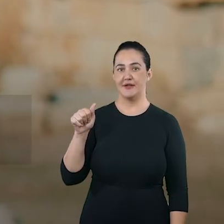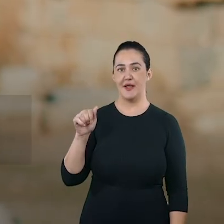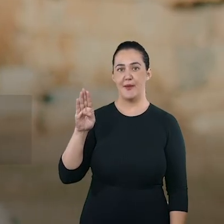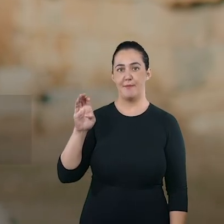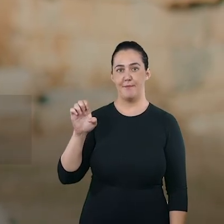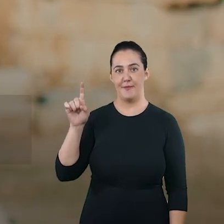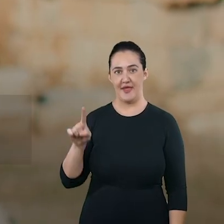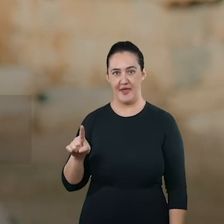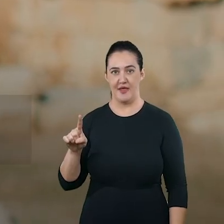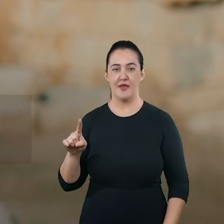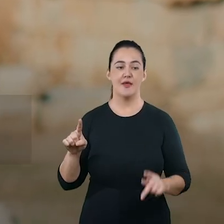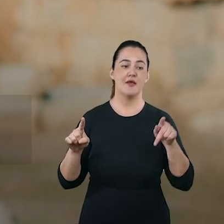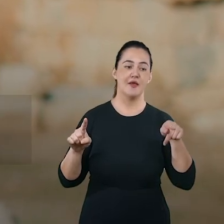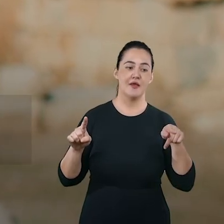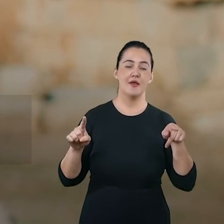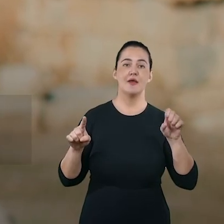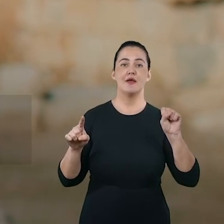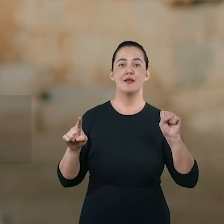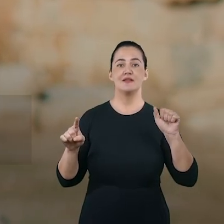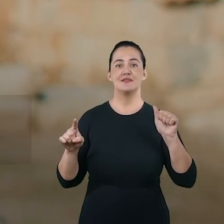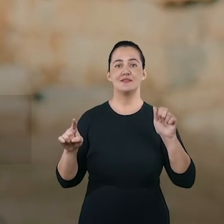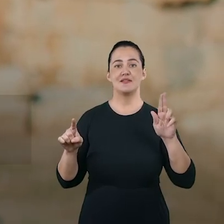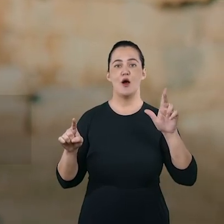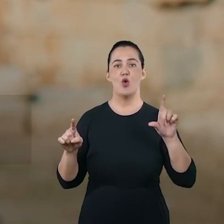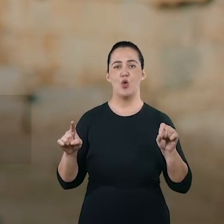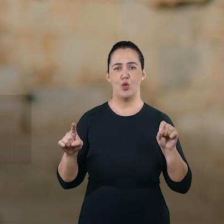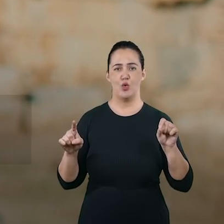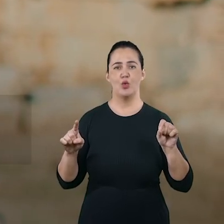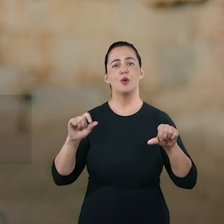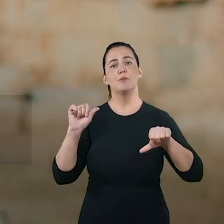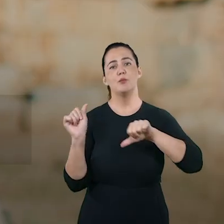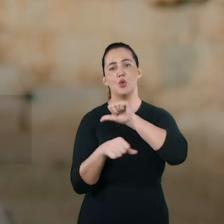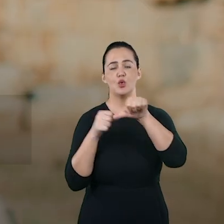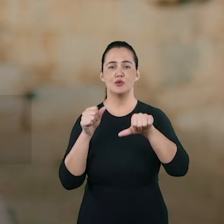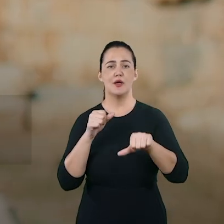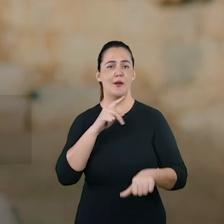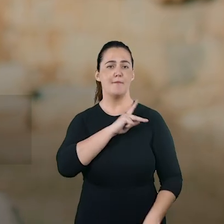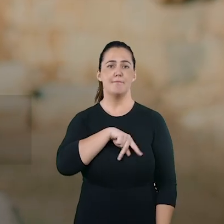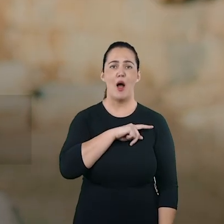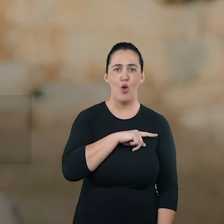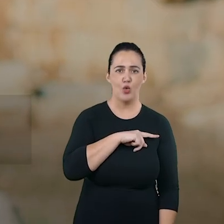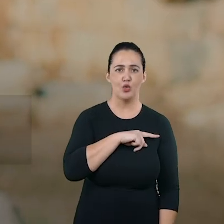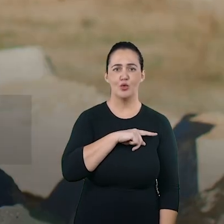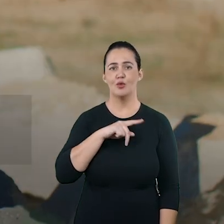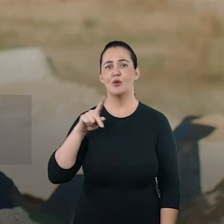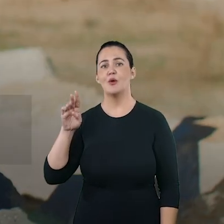Barnabé e Saulo, Barnabé e Saulo. Depois muda para Paulo e